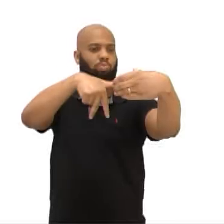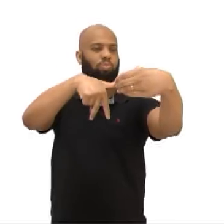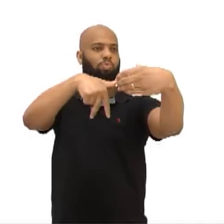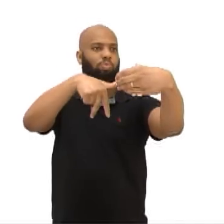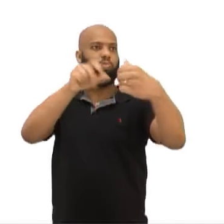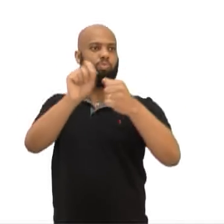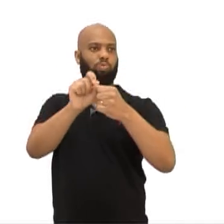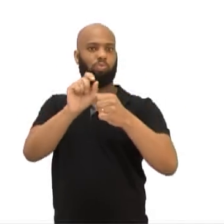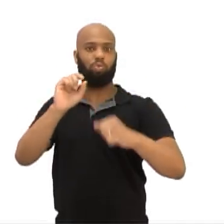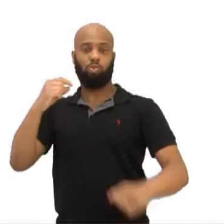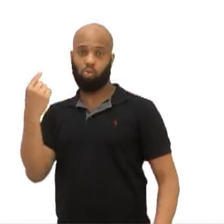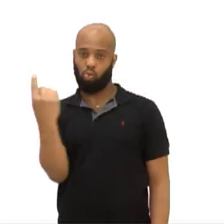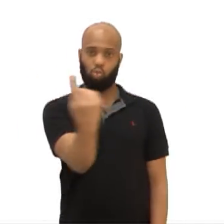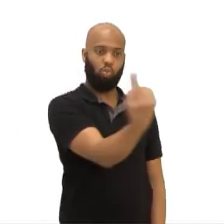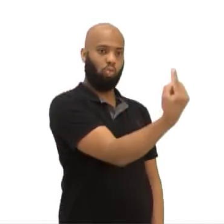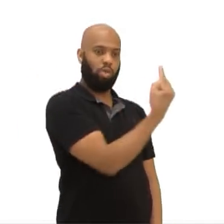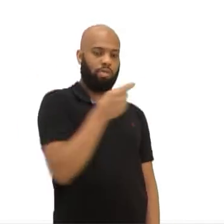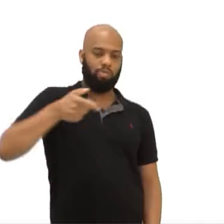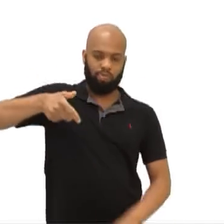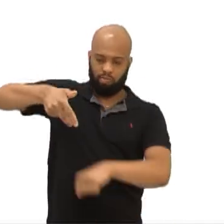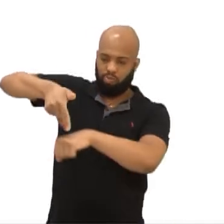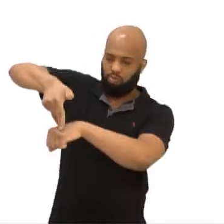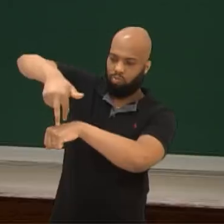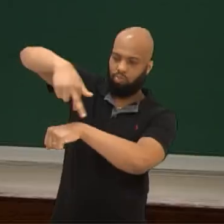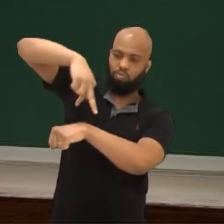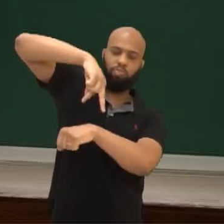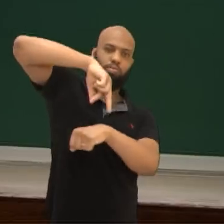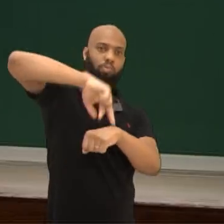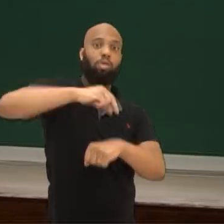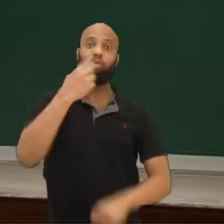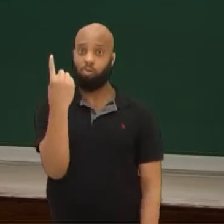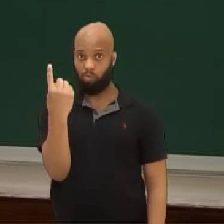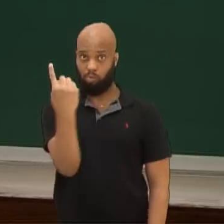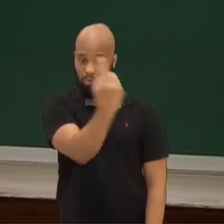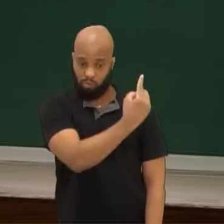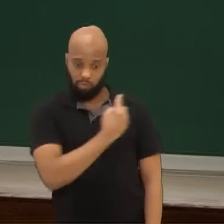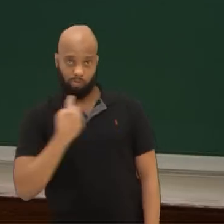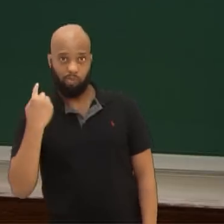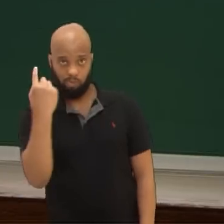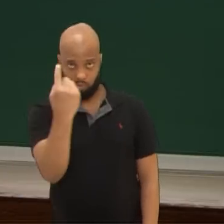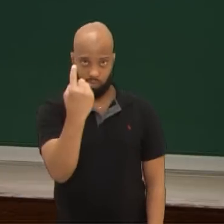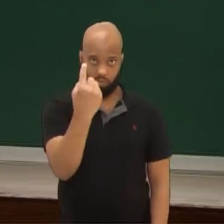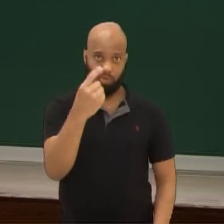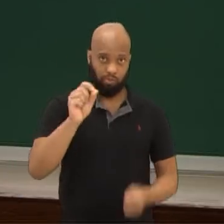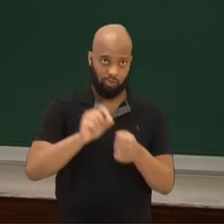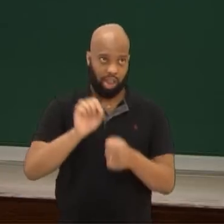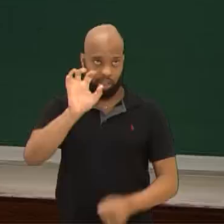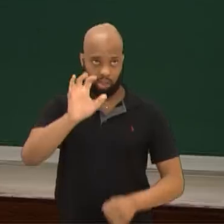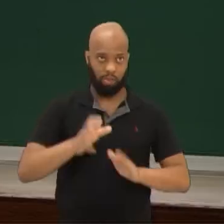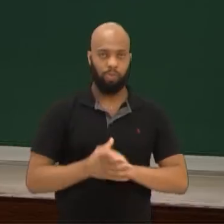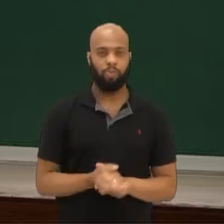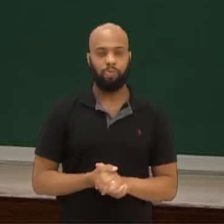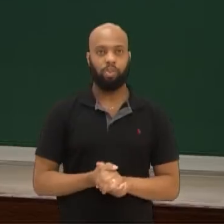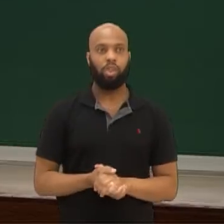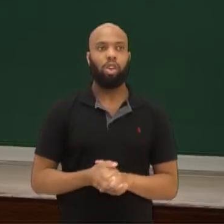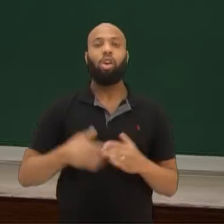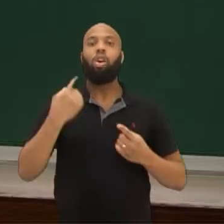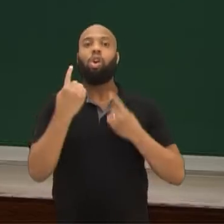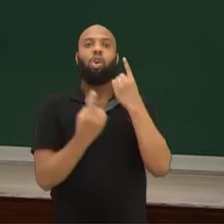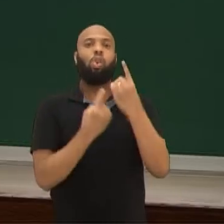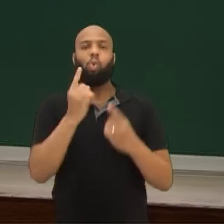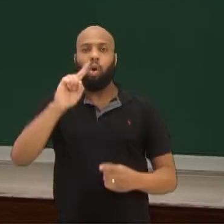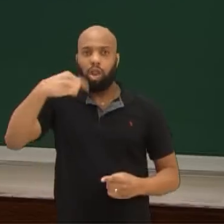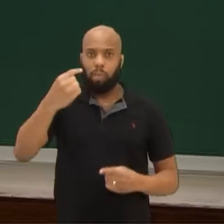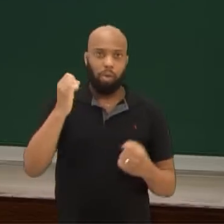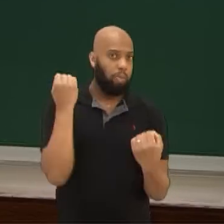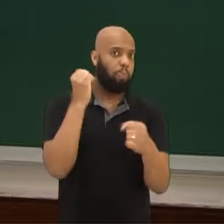e gire uma volta, certo? Na frente do celular ou na frente da TV, e gire uma volta. Qual a posição